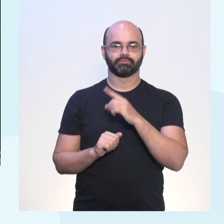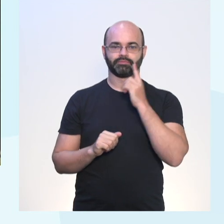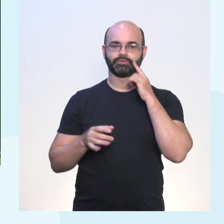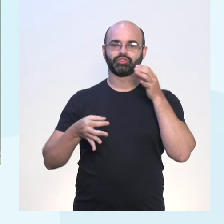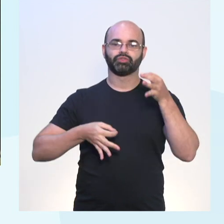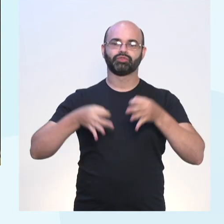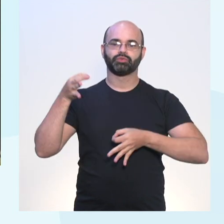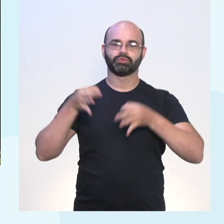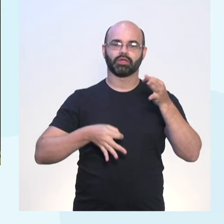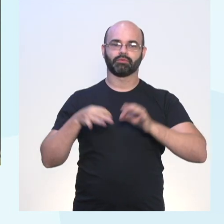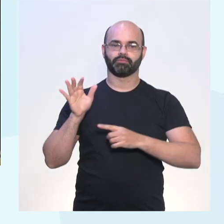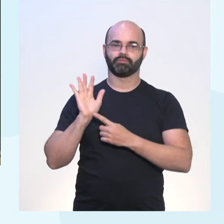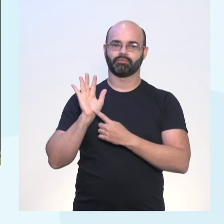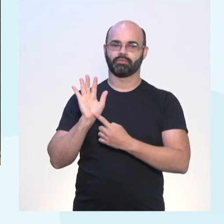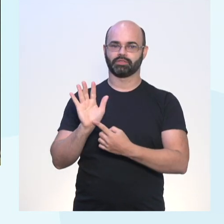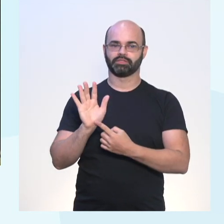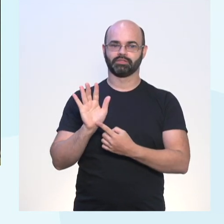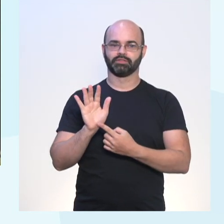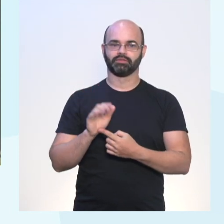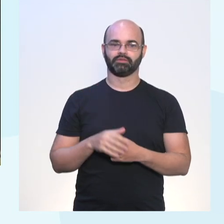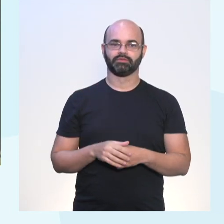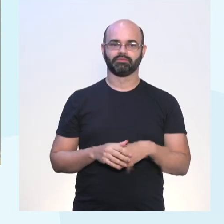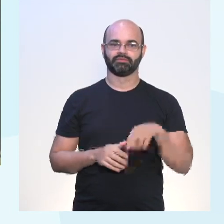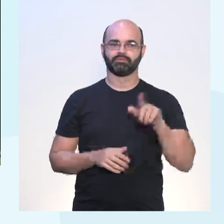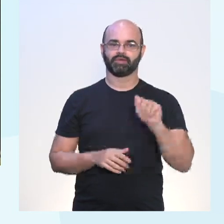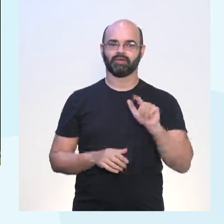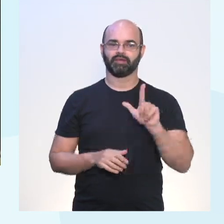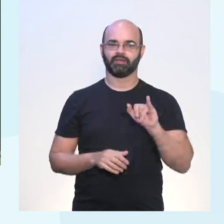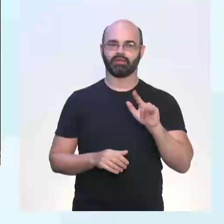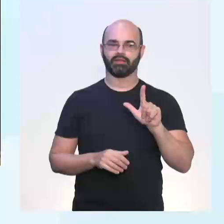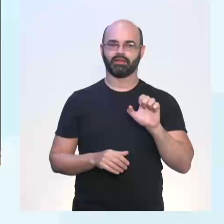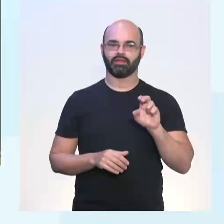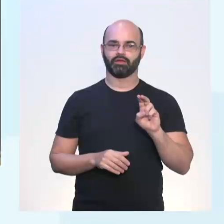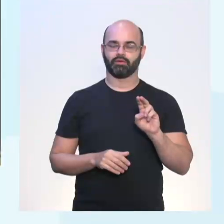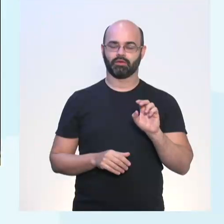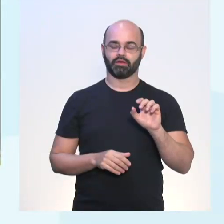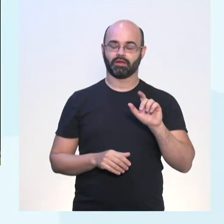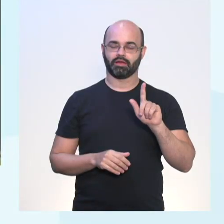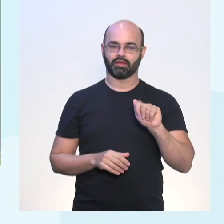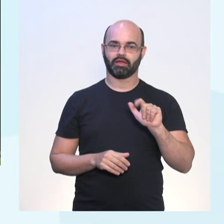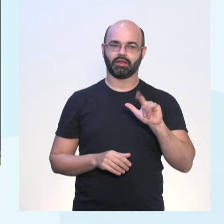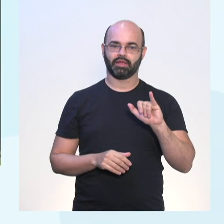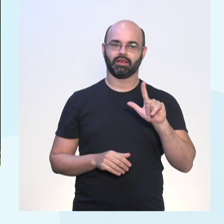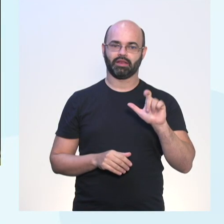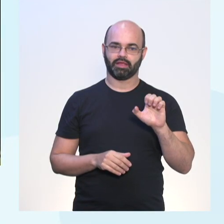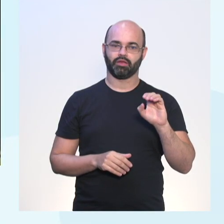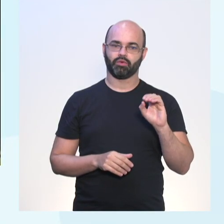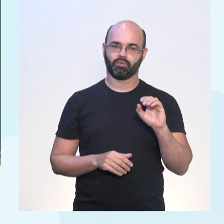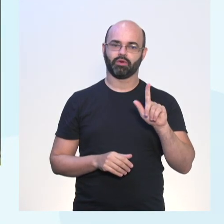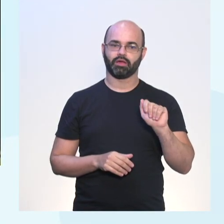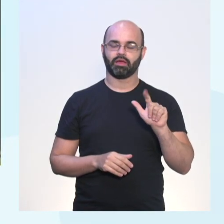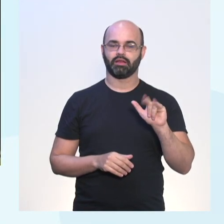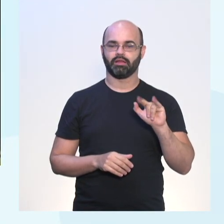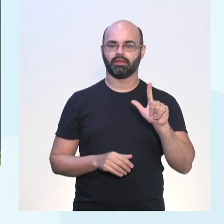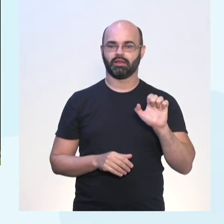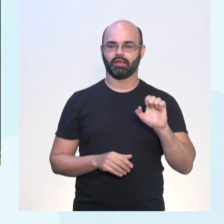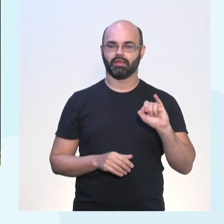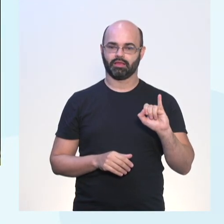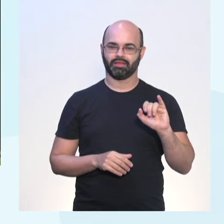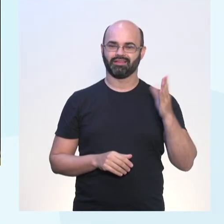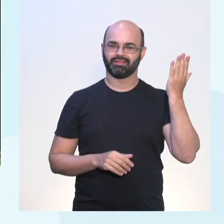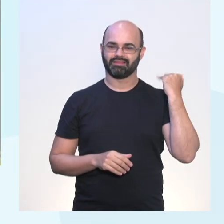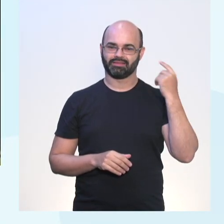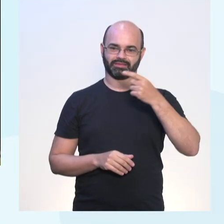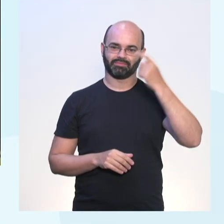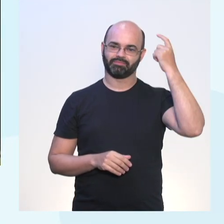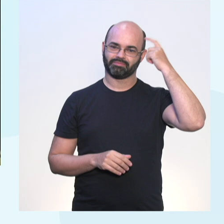julgamento, né, do Galileu Galilei, que também é um autor da modernidade, um